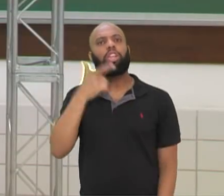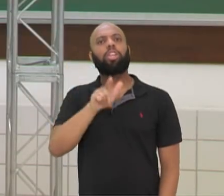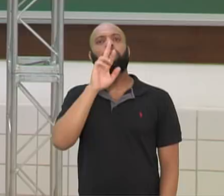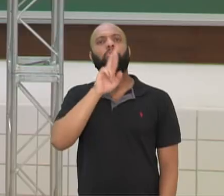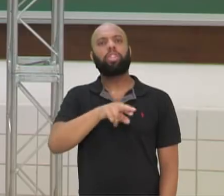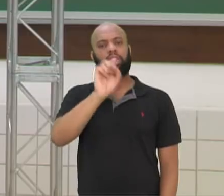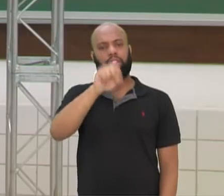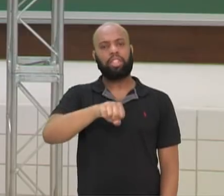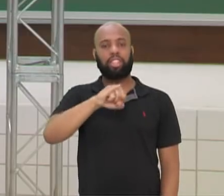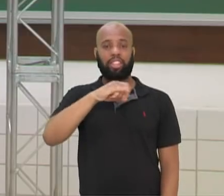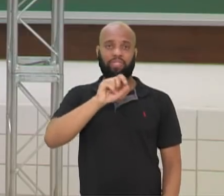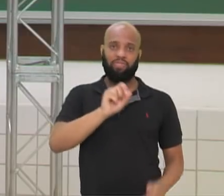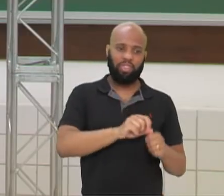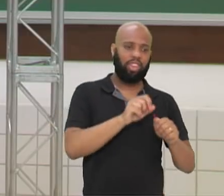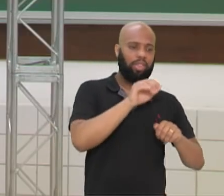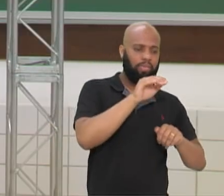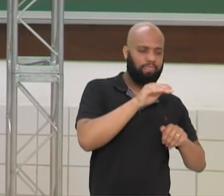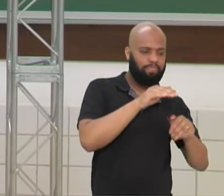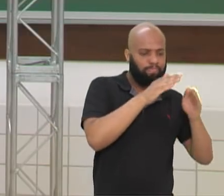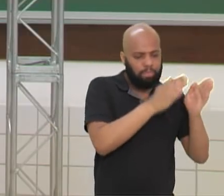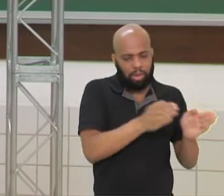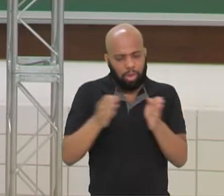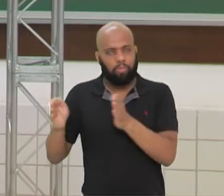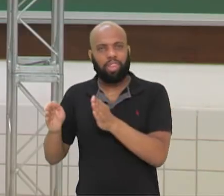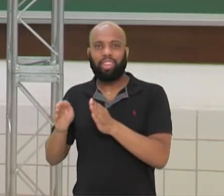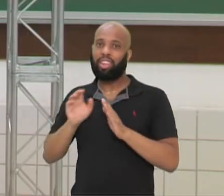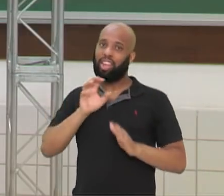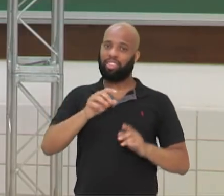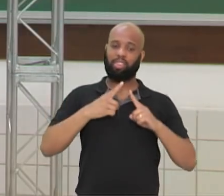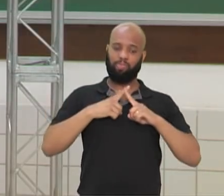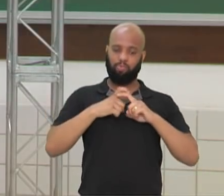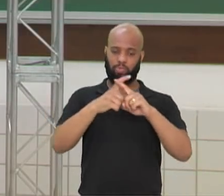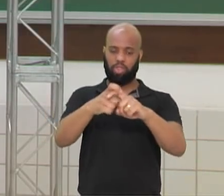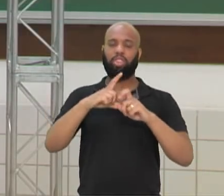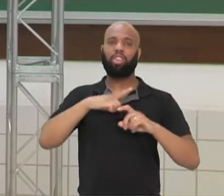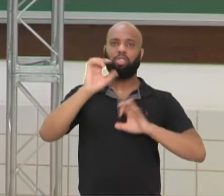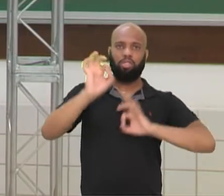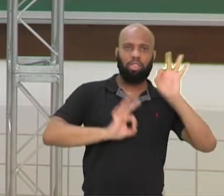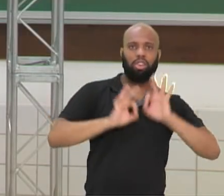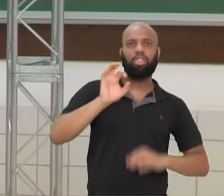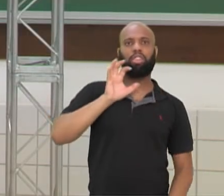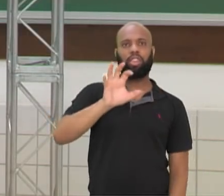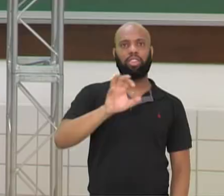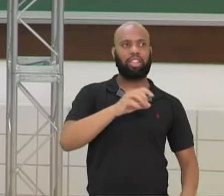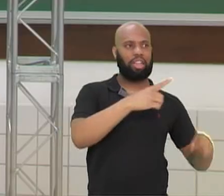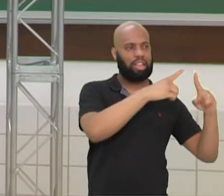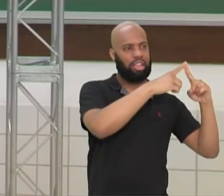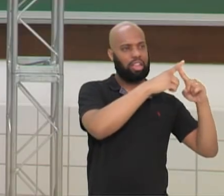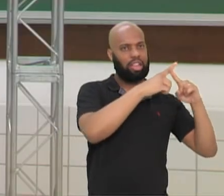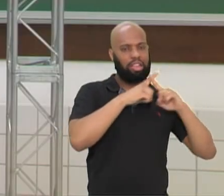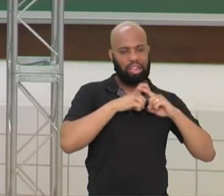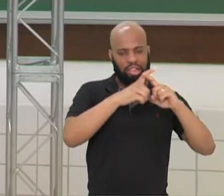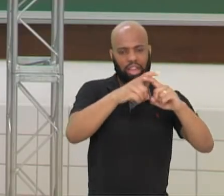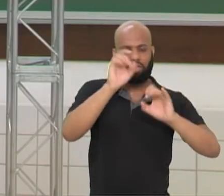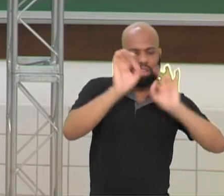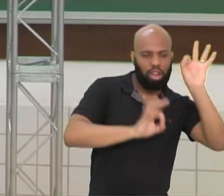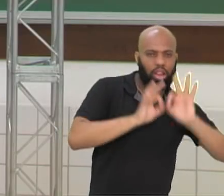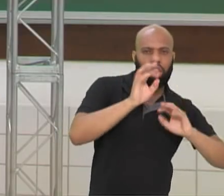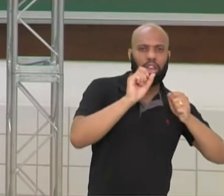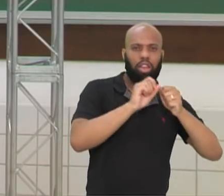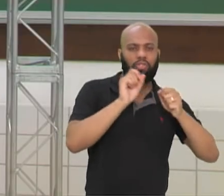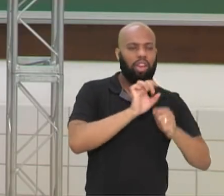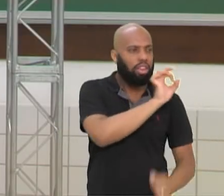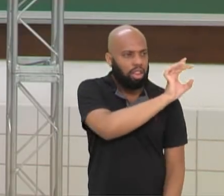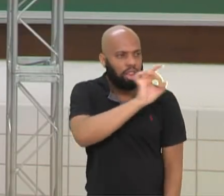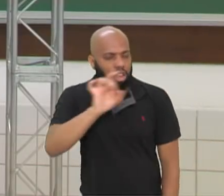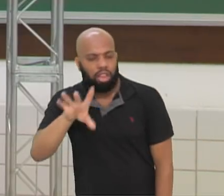se você fizer passo por passo certinho. Polinômio, gente, é organização. Tá? Então, se você escrever organizadinho, termo por termo, fazer a conta uma por